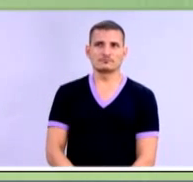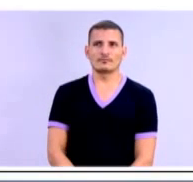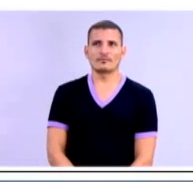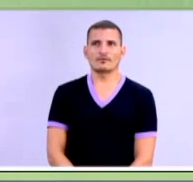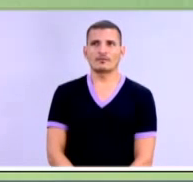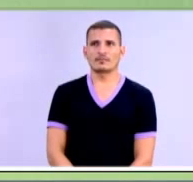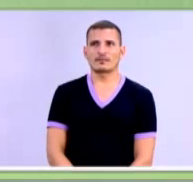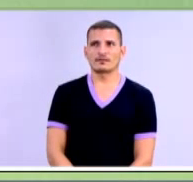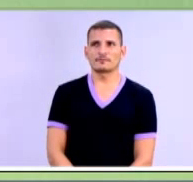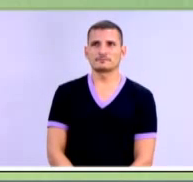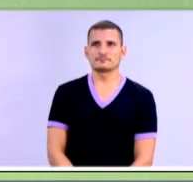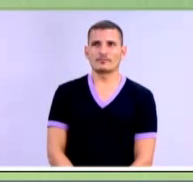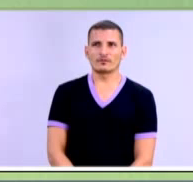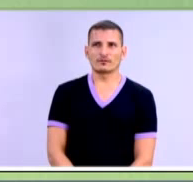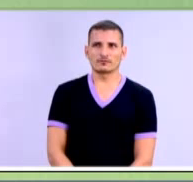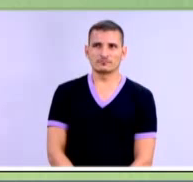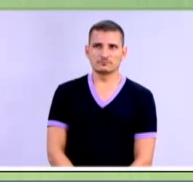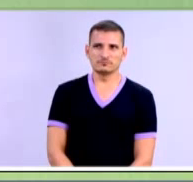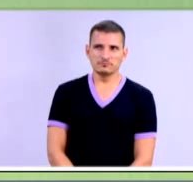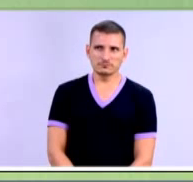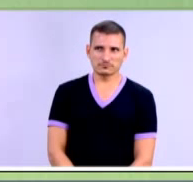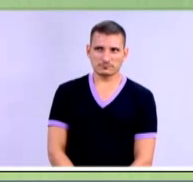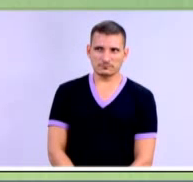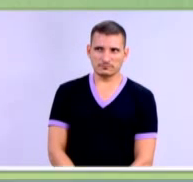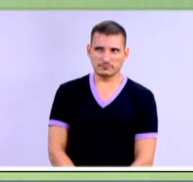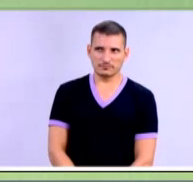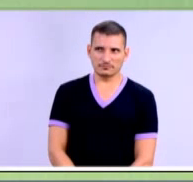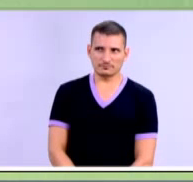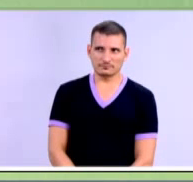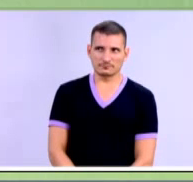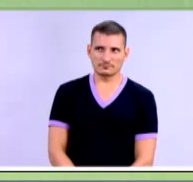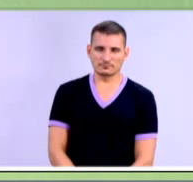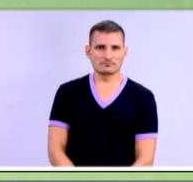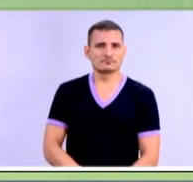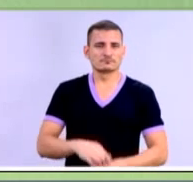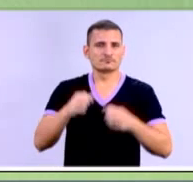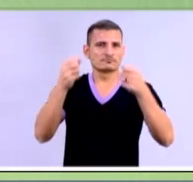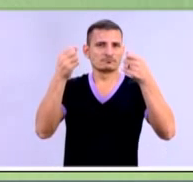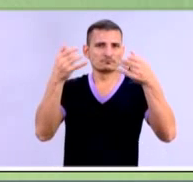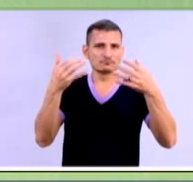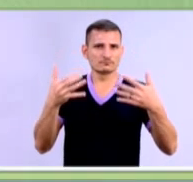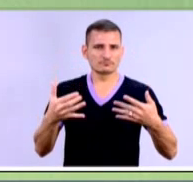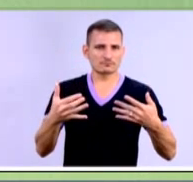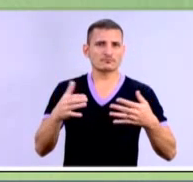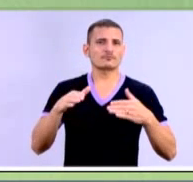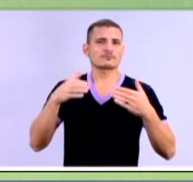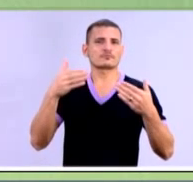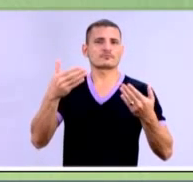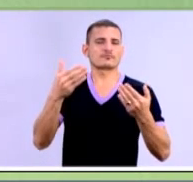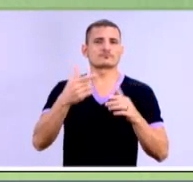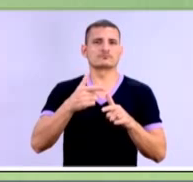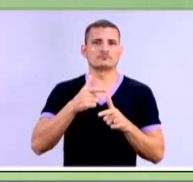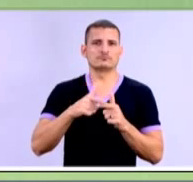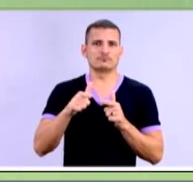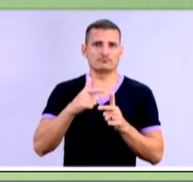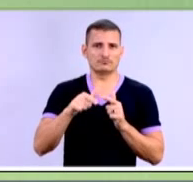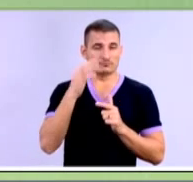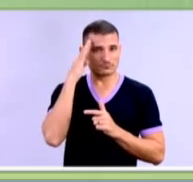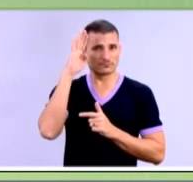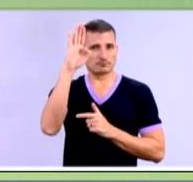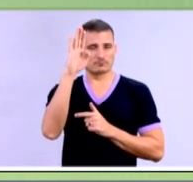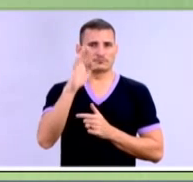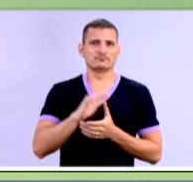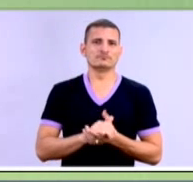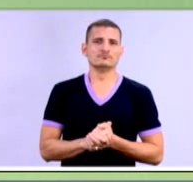Pular aqui. Bom, questão 2. Descreva quais os principais problemas da falta